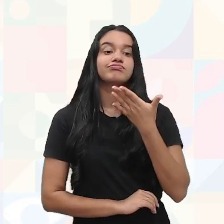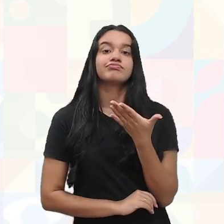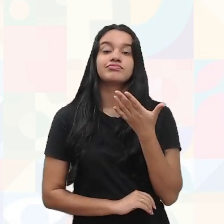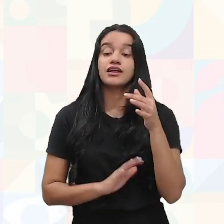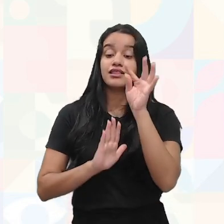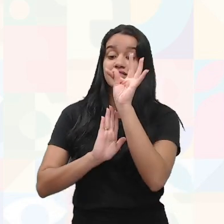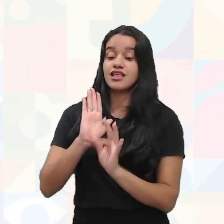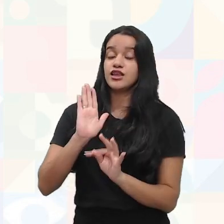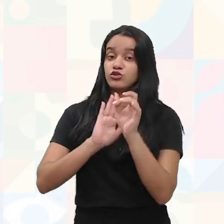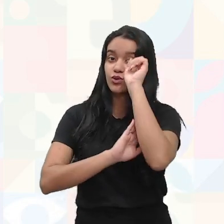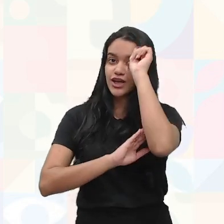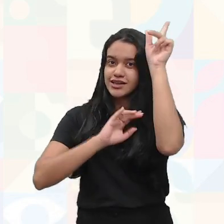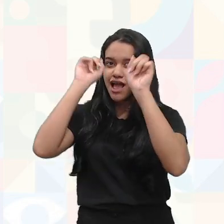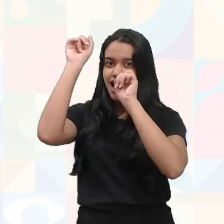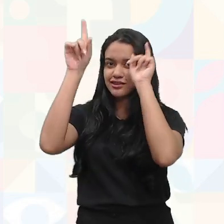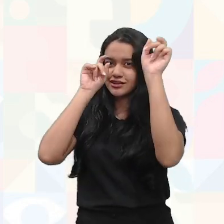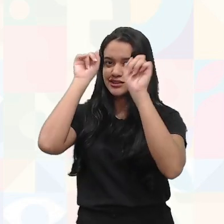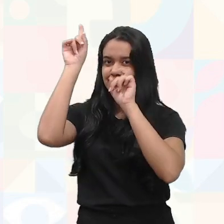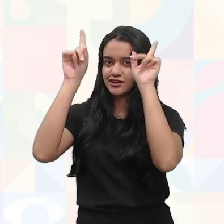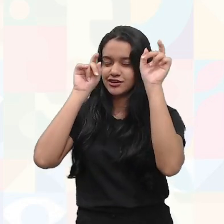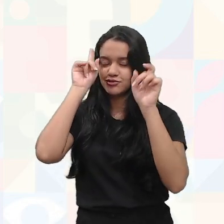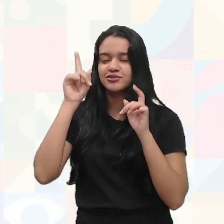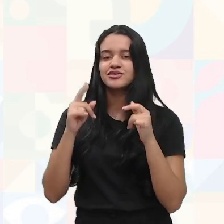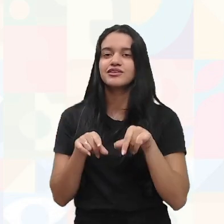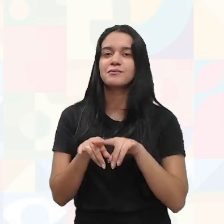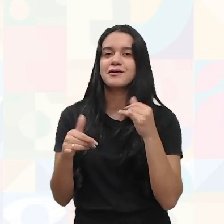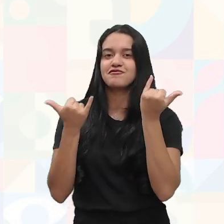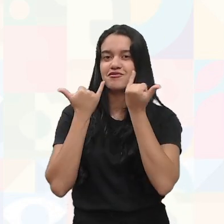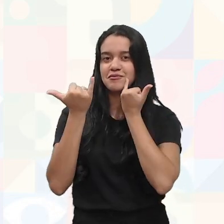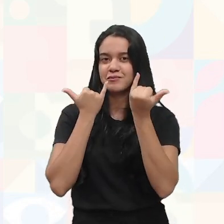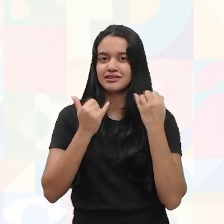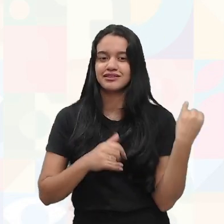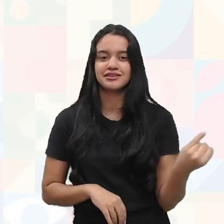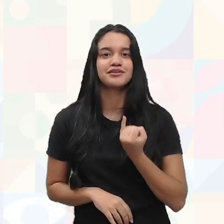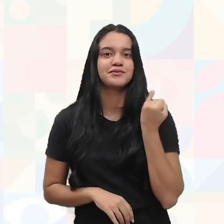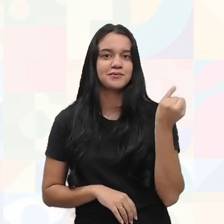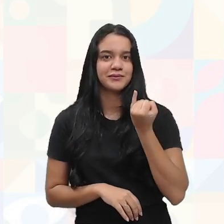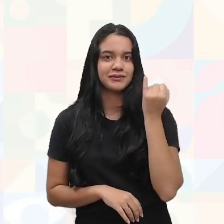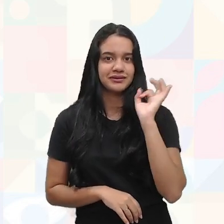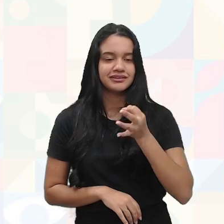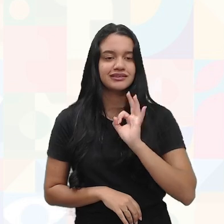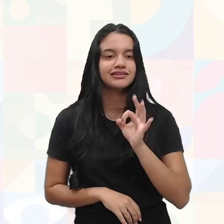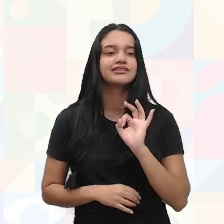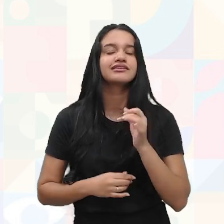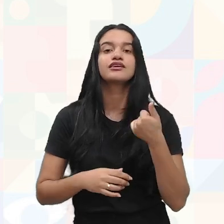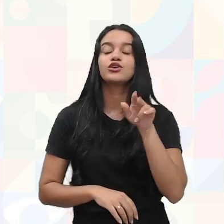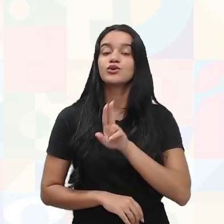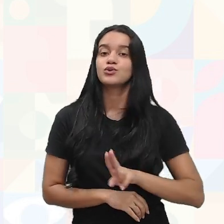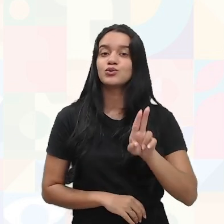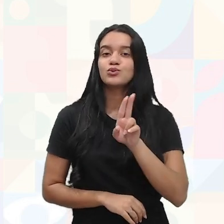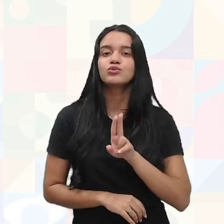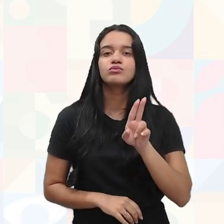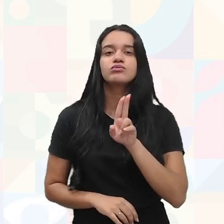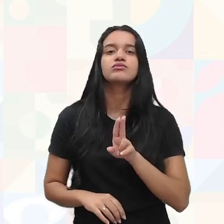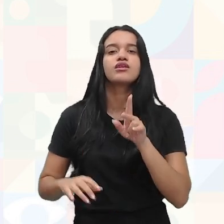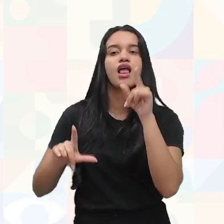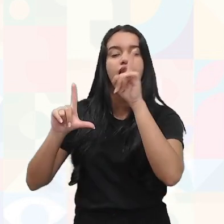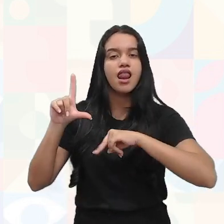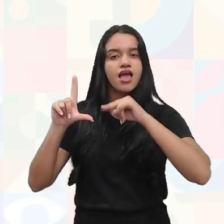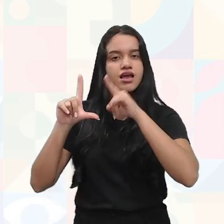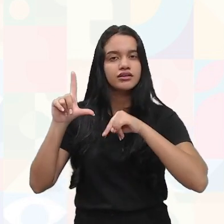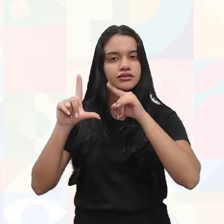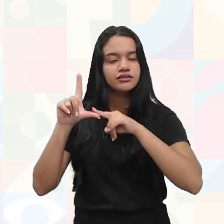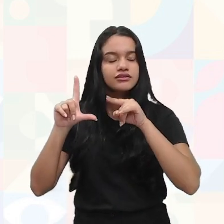textos criativos, chamadas para ação e informações importantes no seu post. Use fontes legíveis